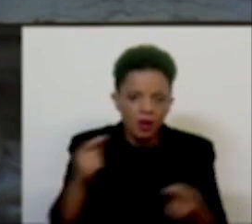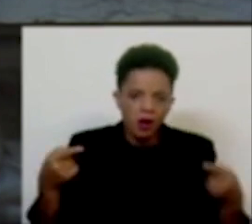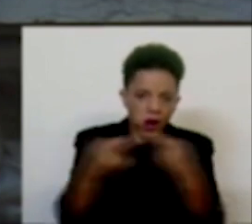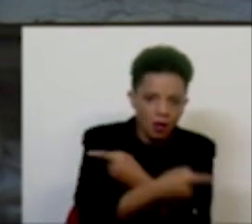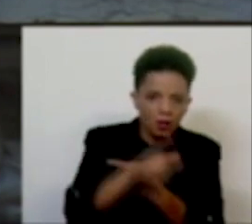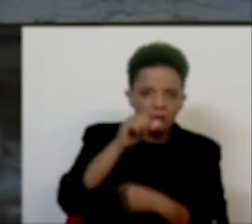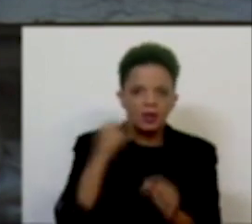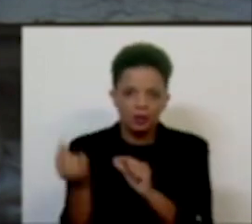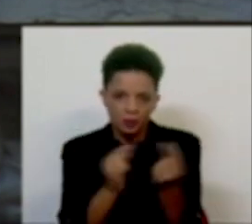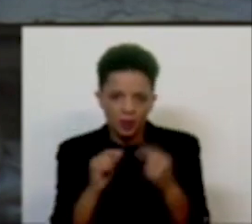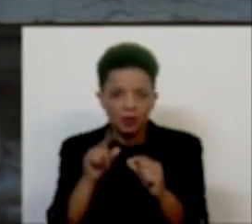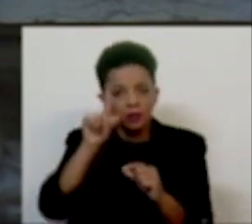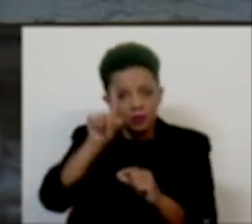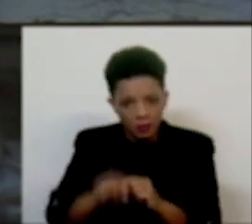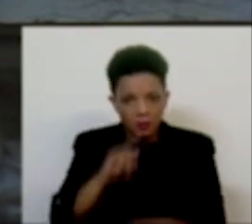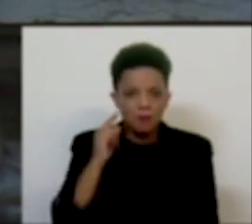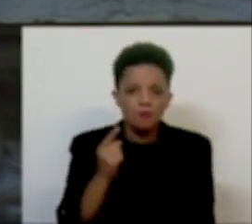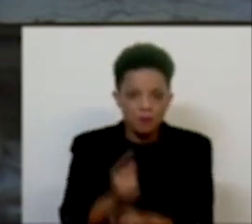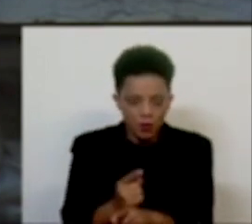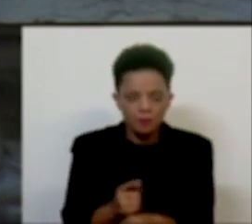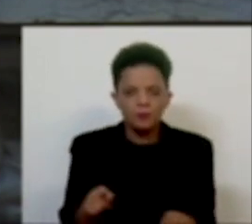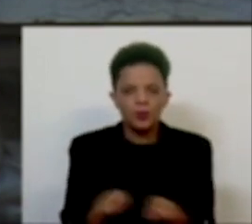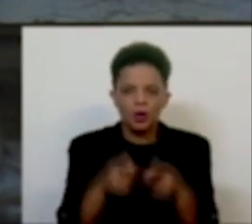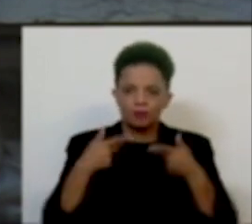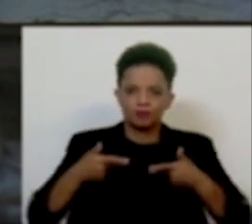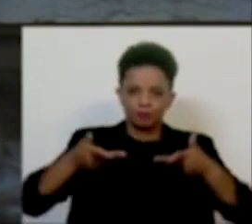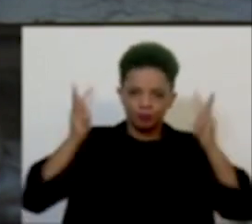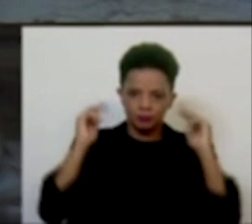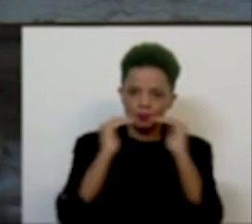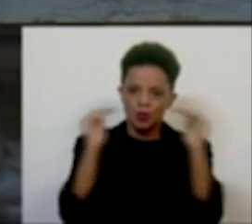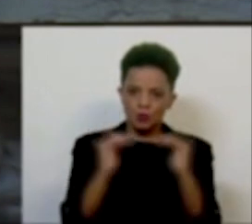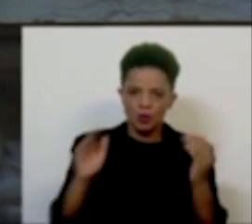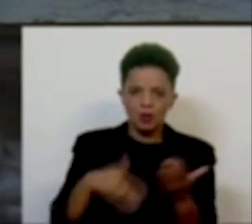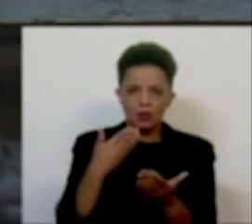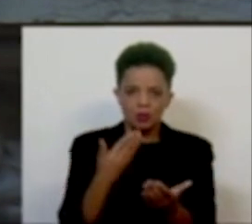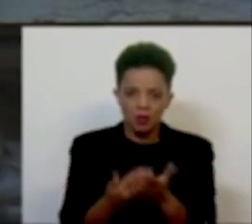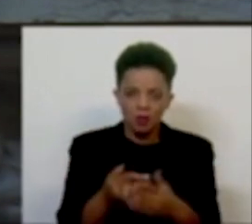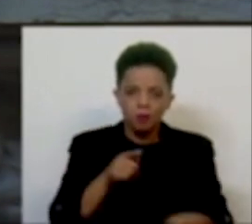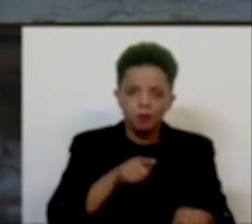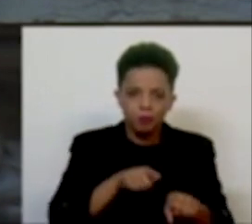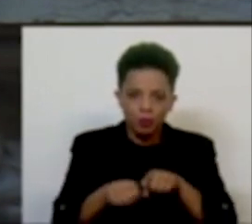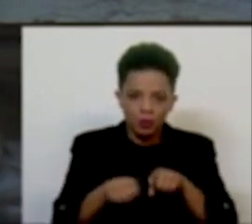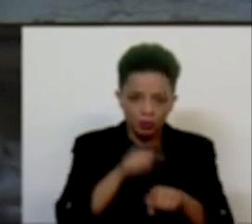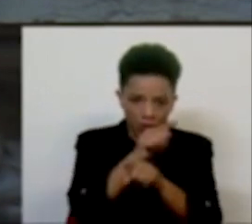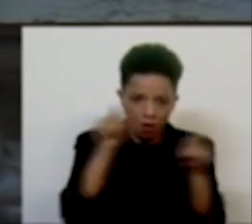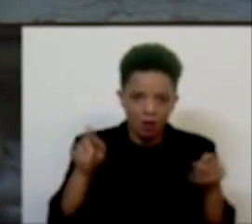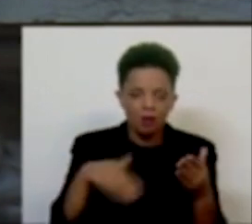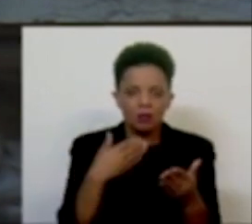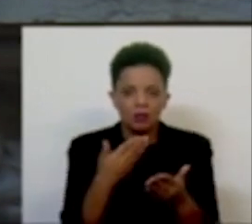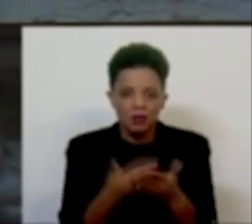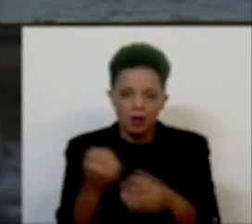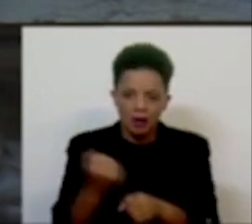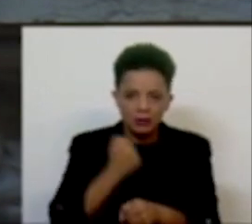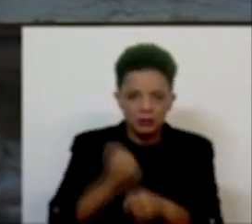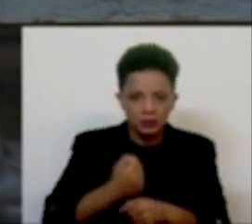e ao debate, mas também com os graus de liberdade que permitem aos atores políticos referirem a sua